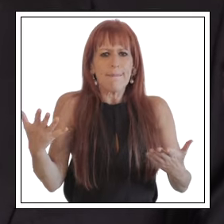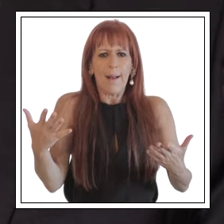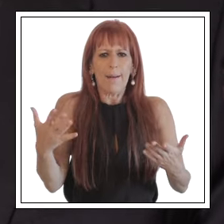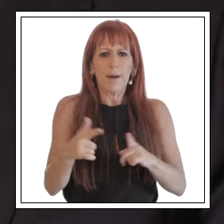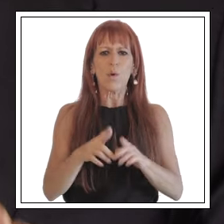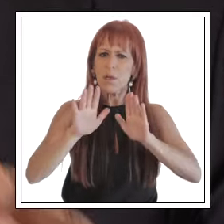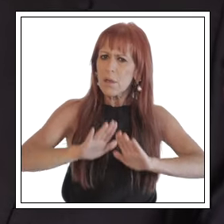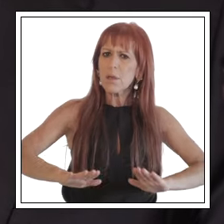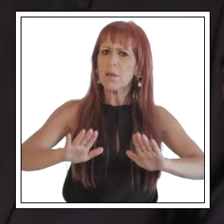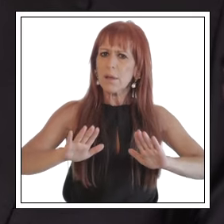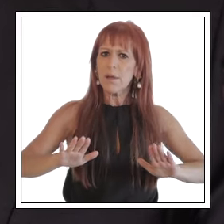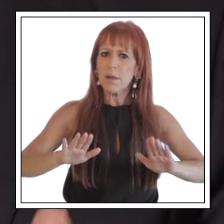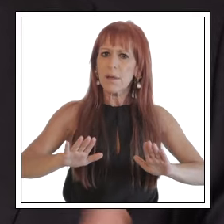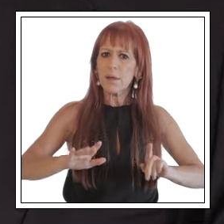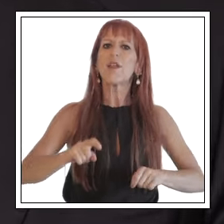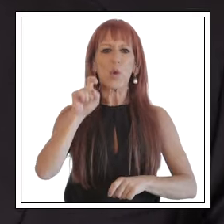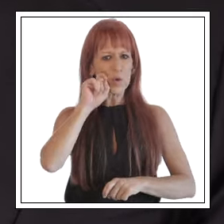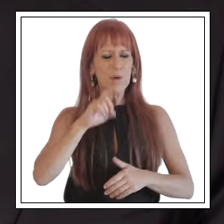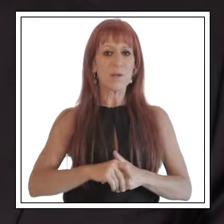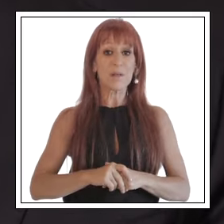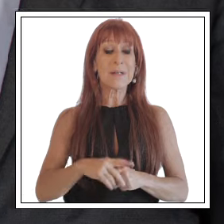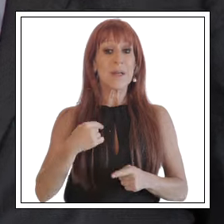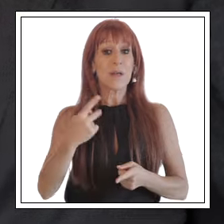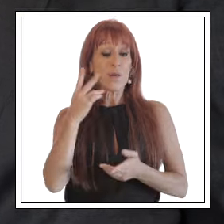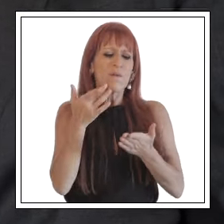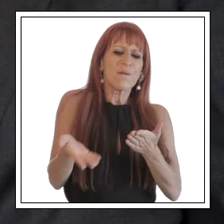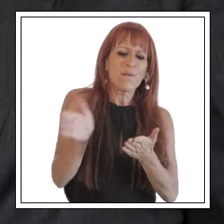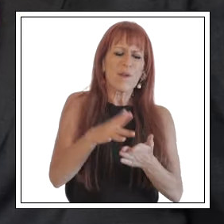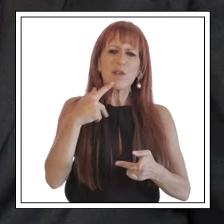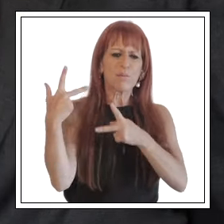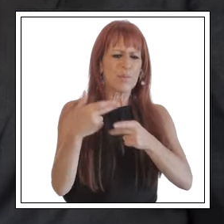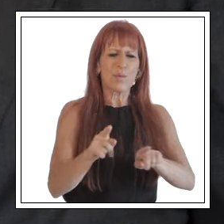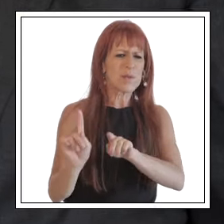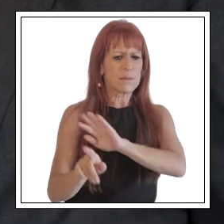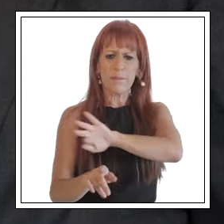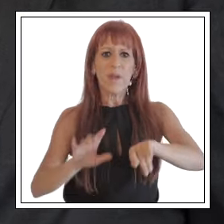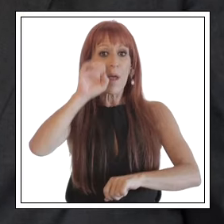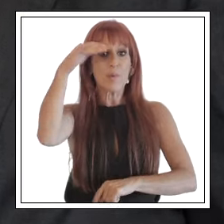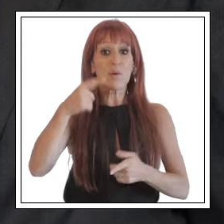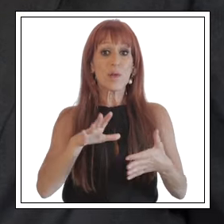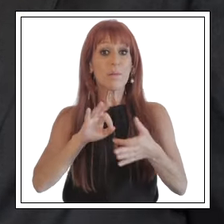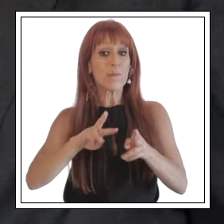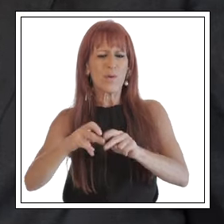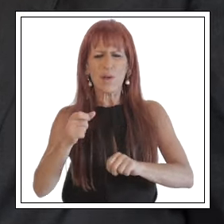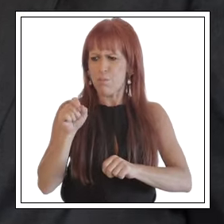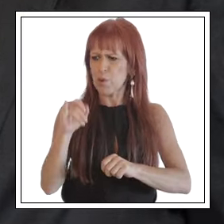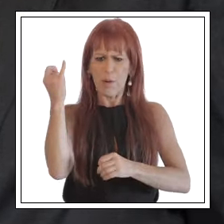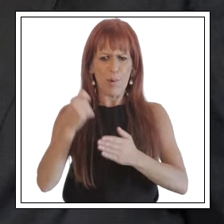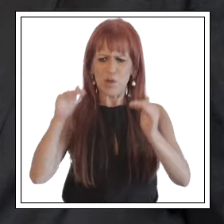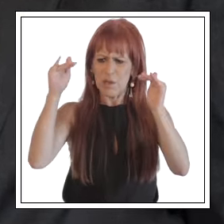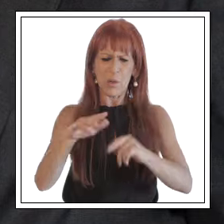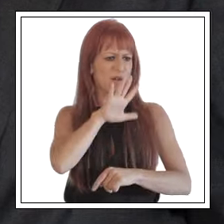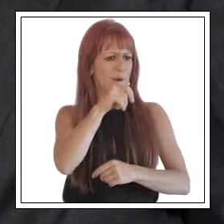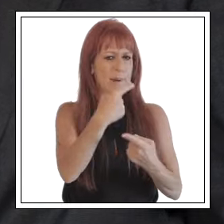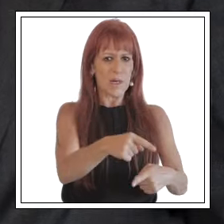normal, com tranquilidade e com segurança. Temos que virar a página da austeridade, em primeiro lugar corrigindo o brutal aumento